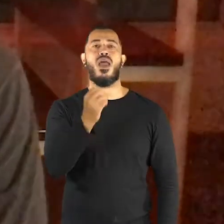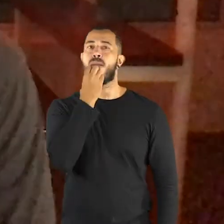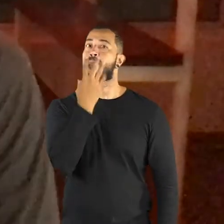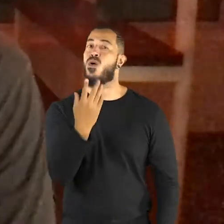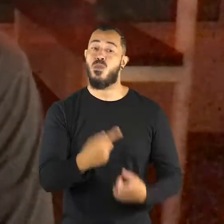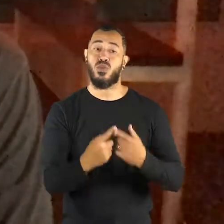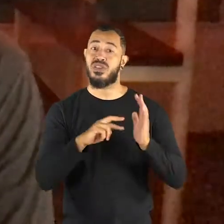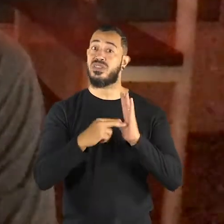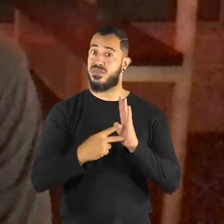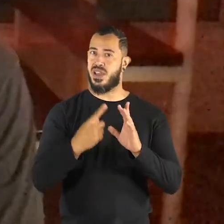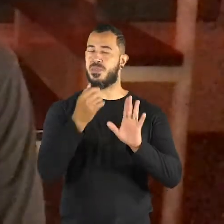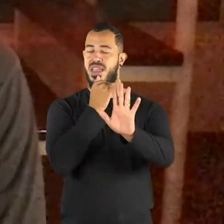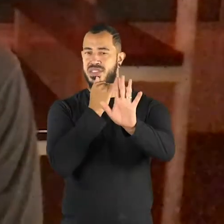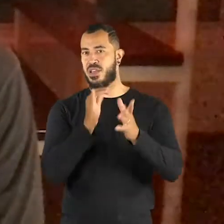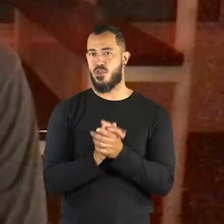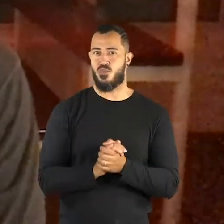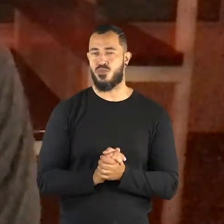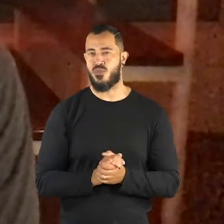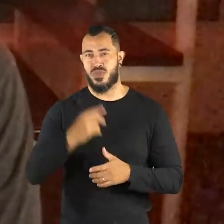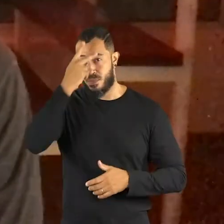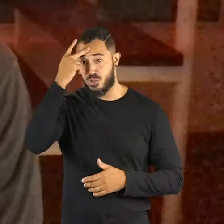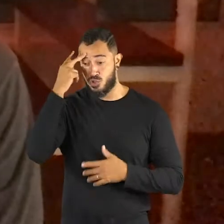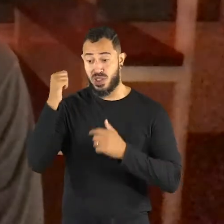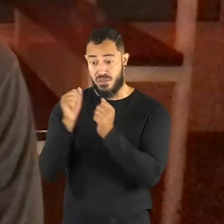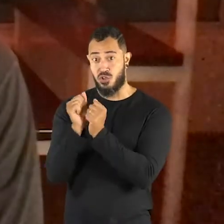por exemplo, um dos artistas que produziam, que eram